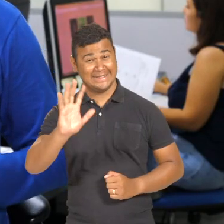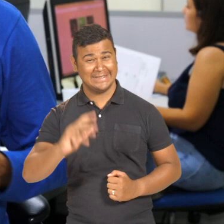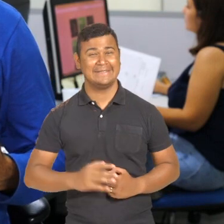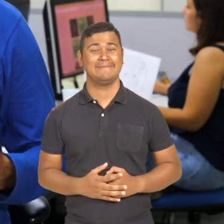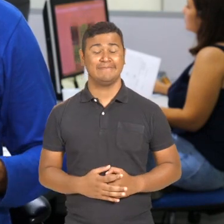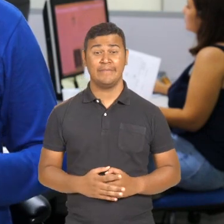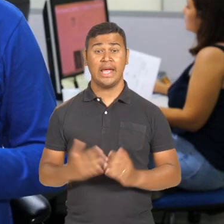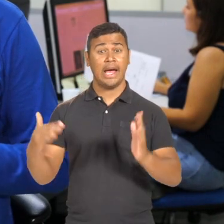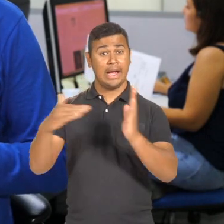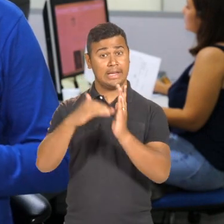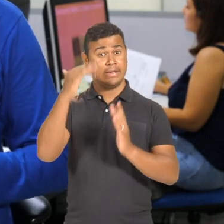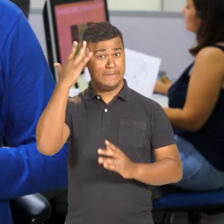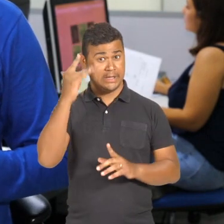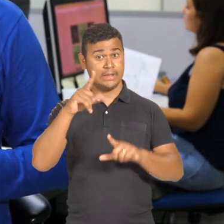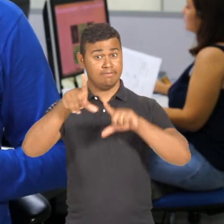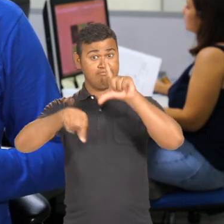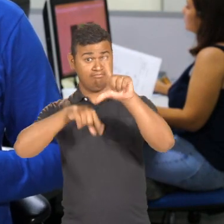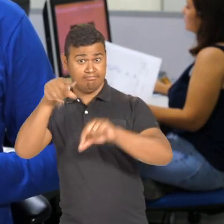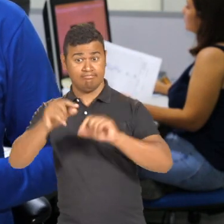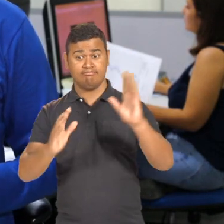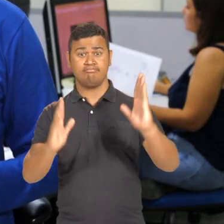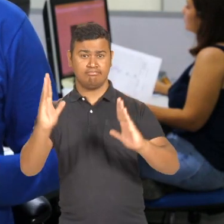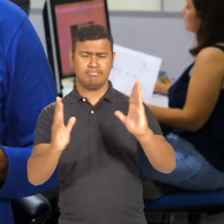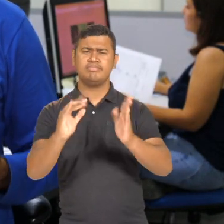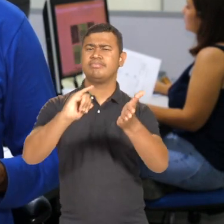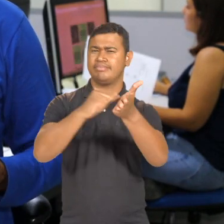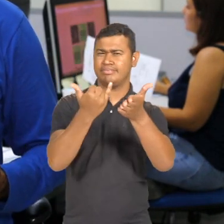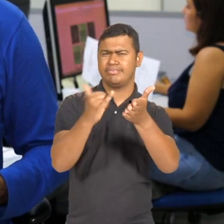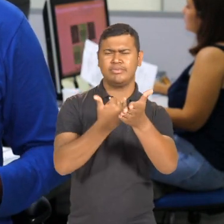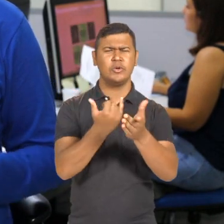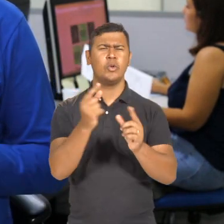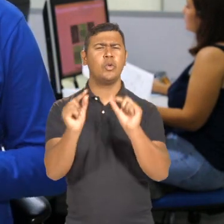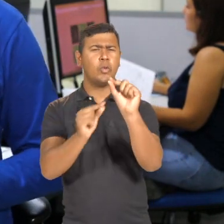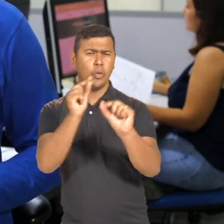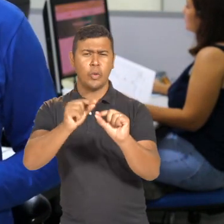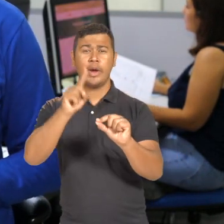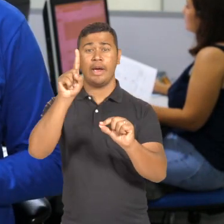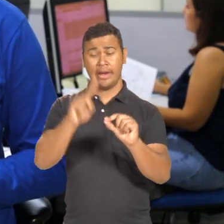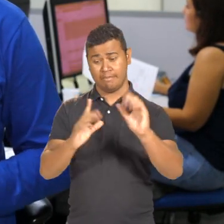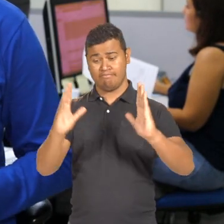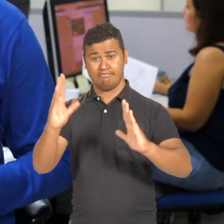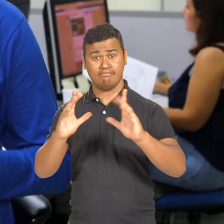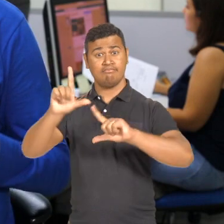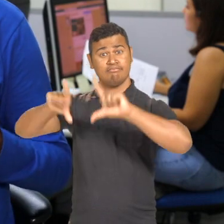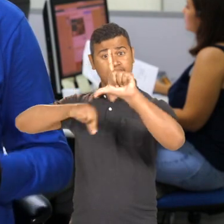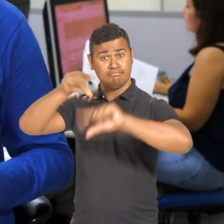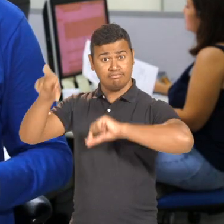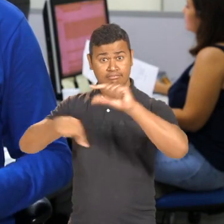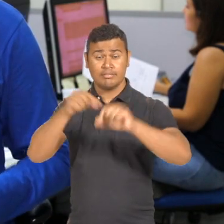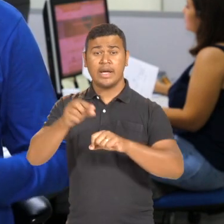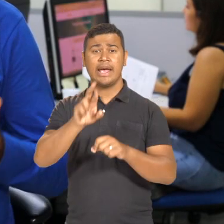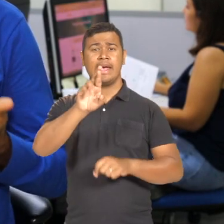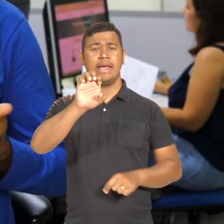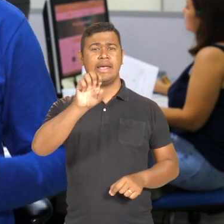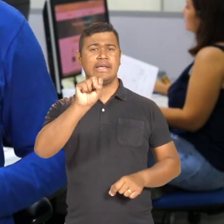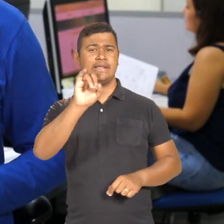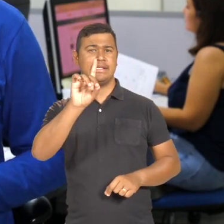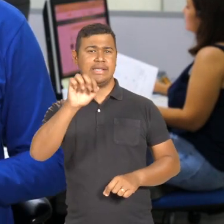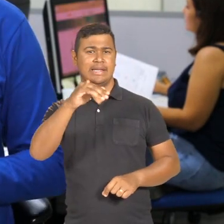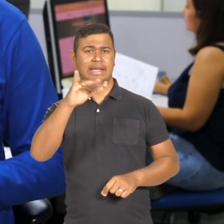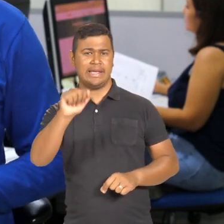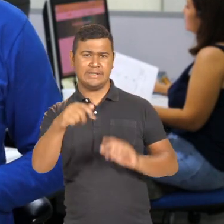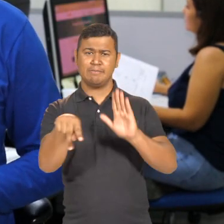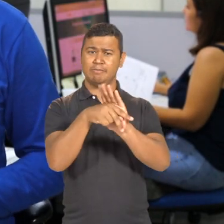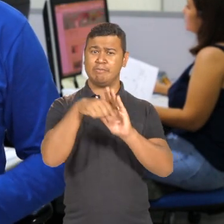Olá! Terminam amanhã as inscrições do processo seletivo para o Programa de Residência Multiprofissional em Saúde da Univasf. São 15